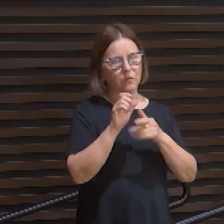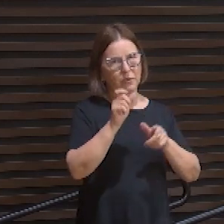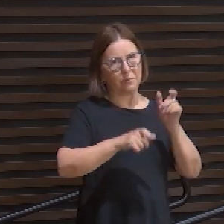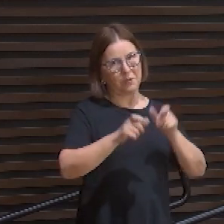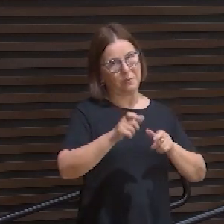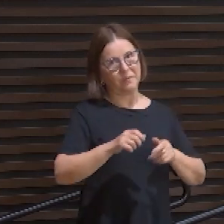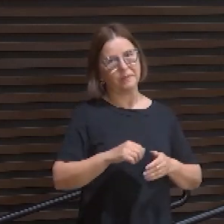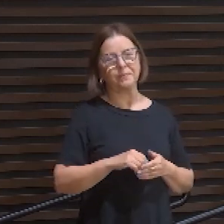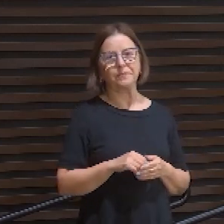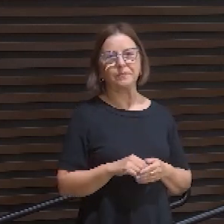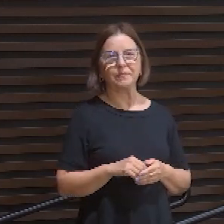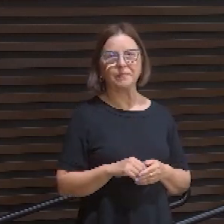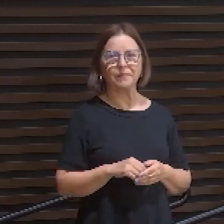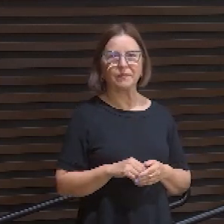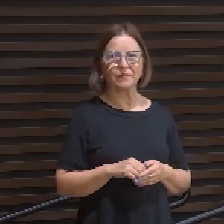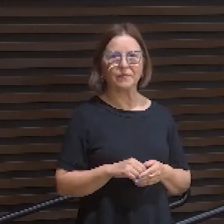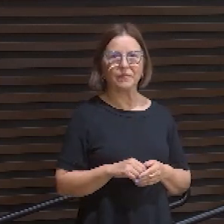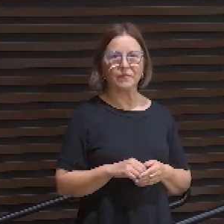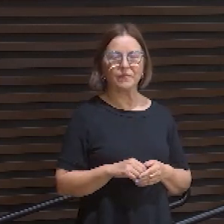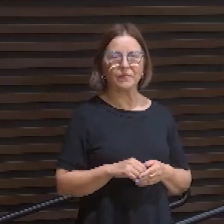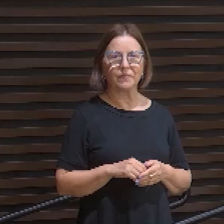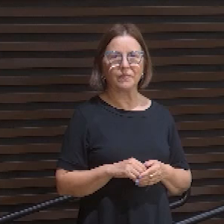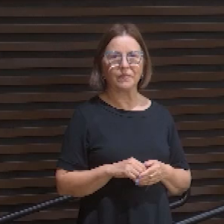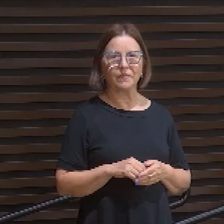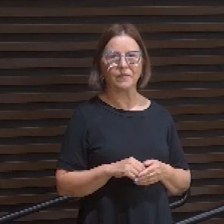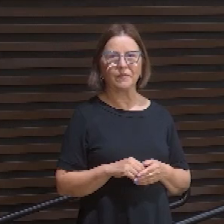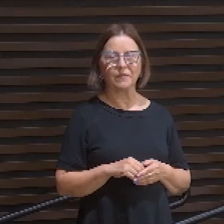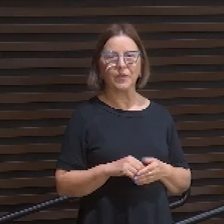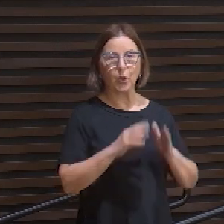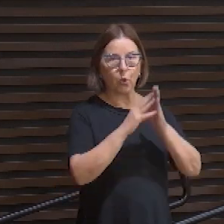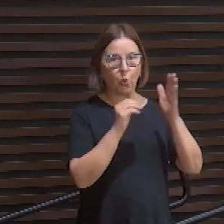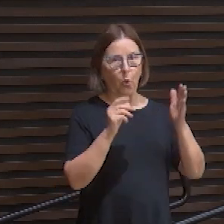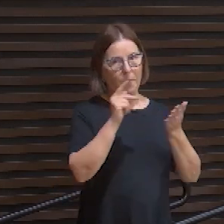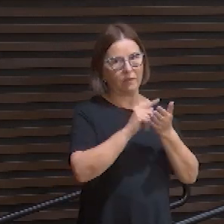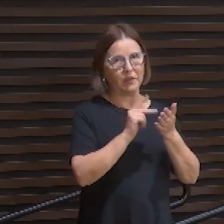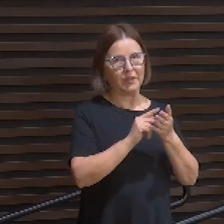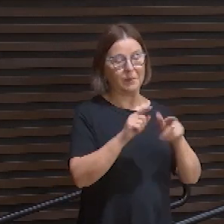verdadeiro, porém no mesmo céu,